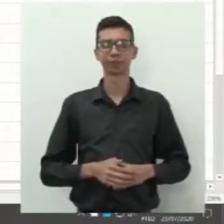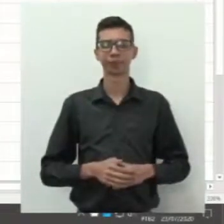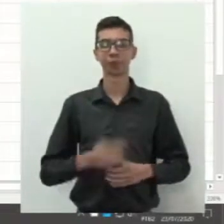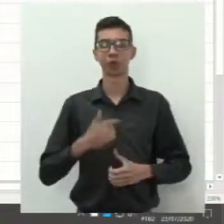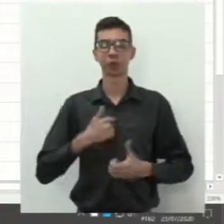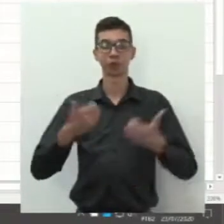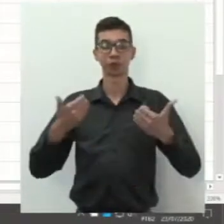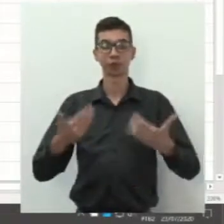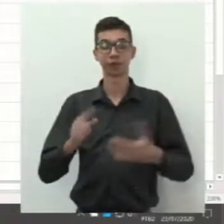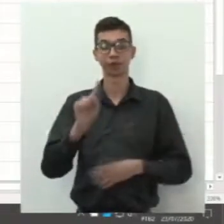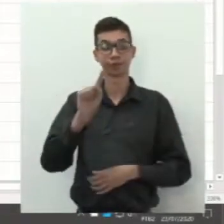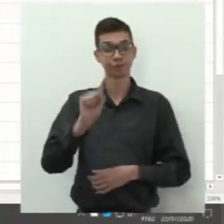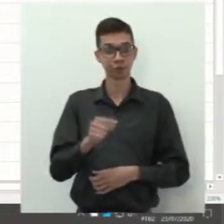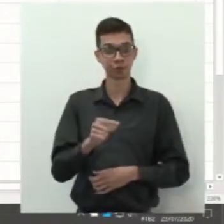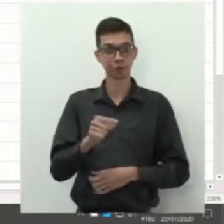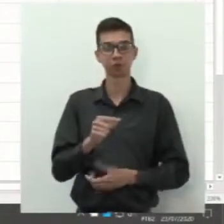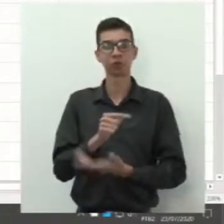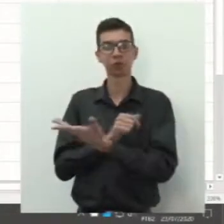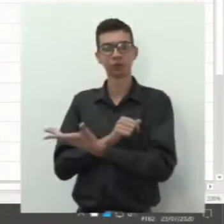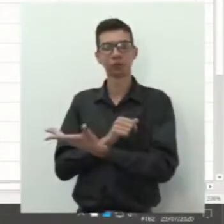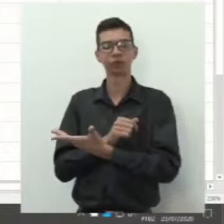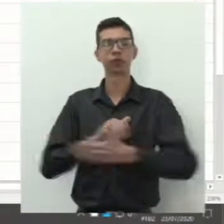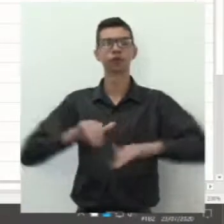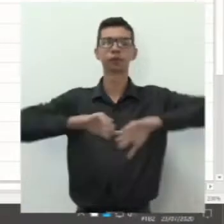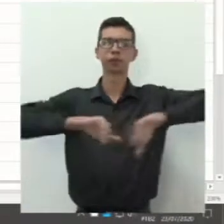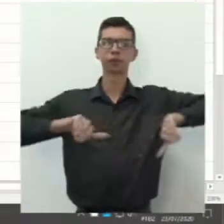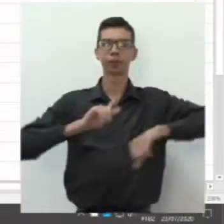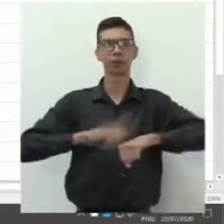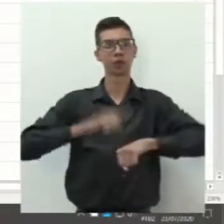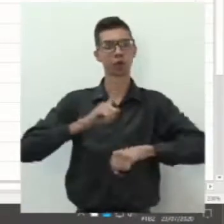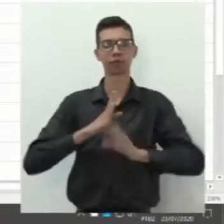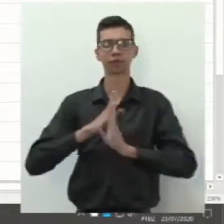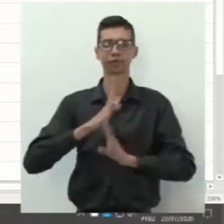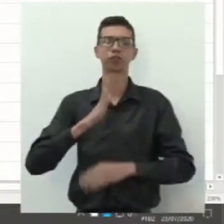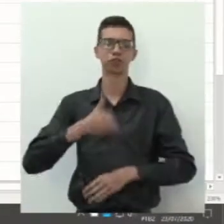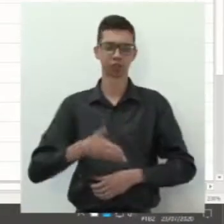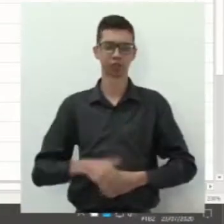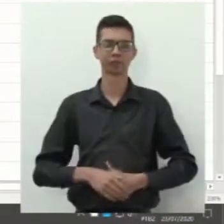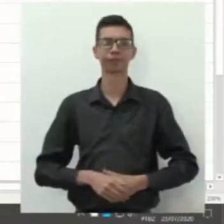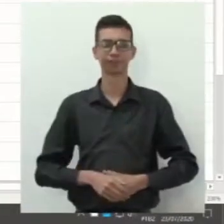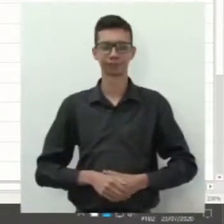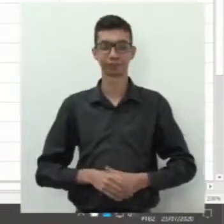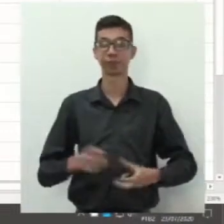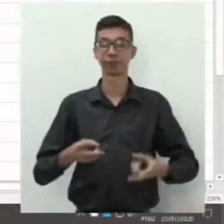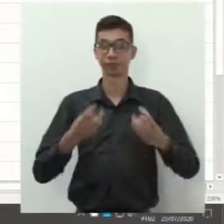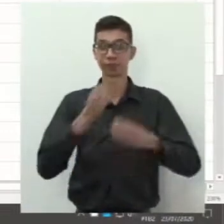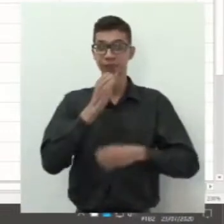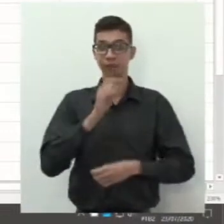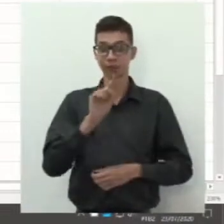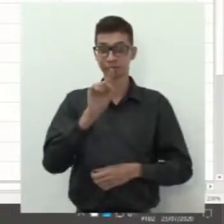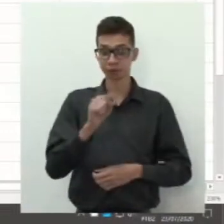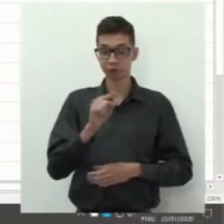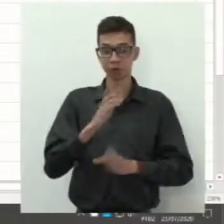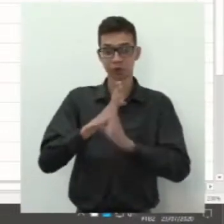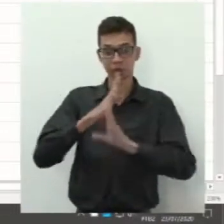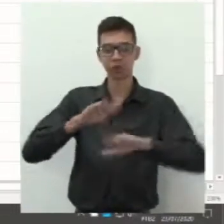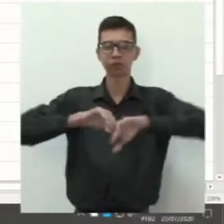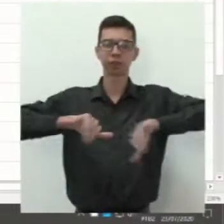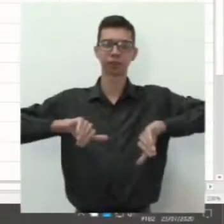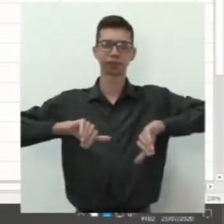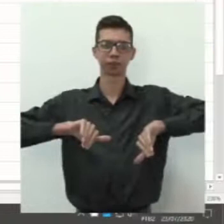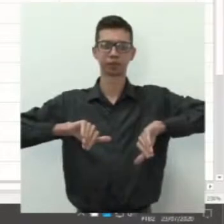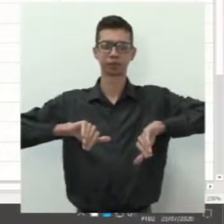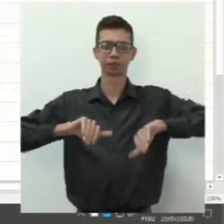eu seleciono vírgula, ele já separa. Então, ele já identificou um padrão. Ele viu que tem vírgula, então ele identifica a vírgula, separa em